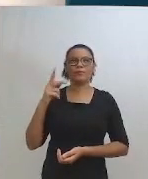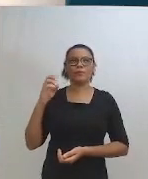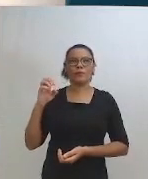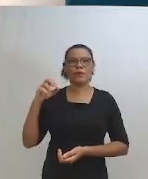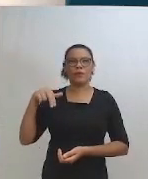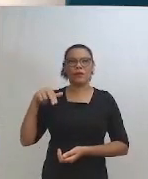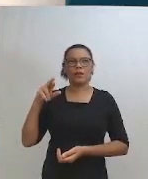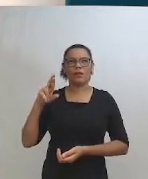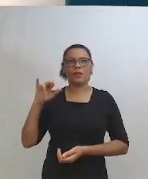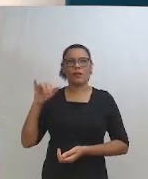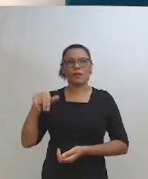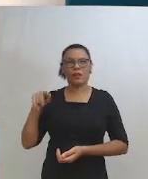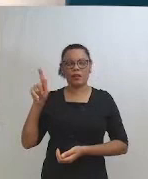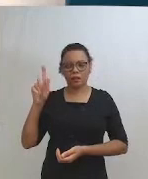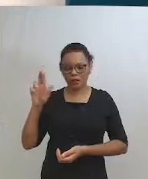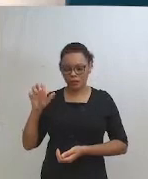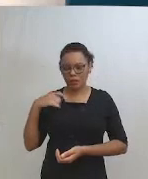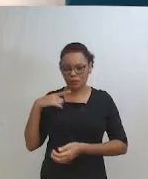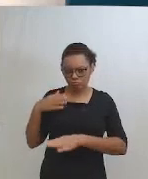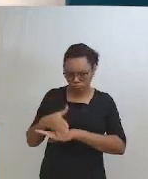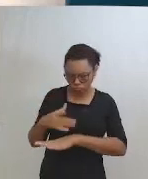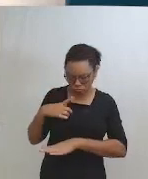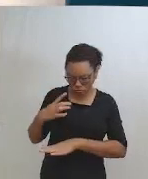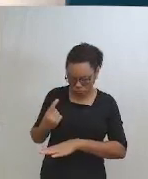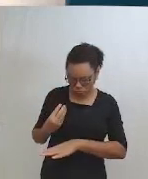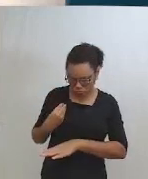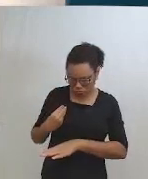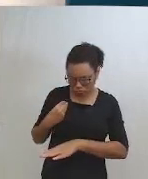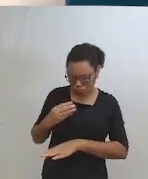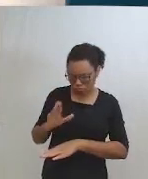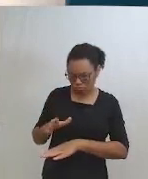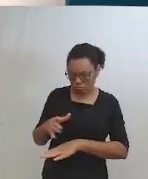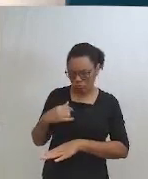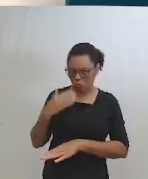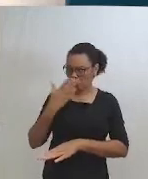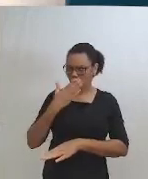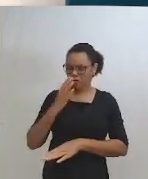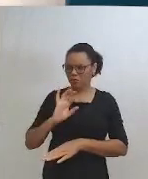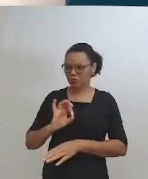Ele está na sala? Não estou vendo.